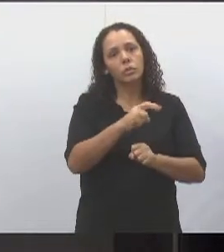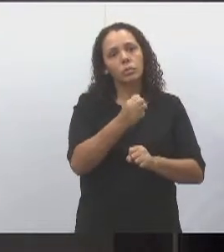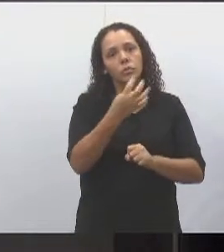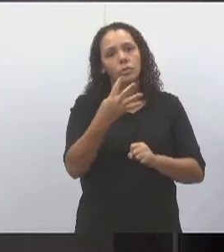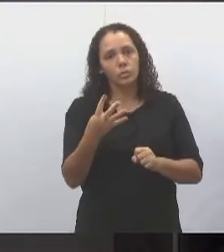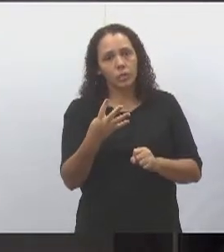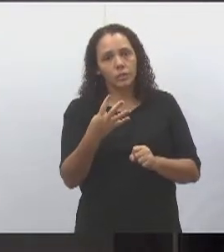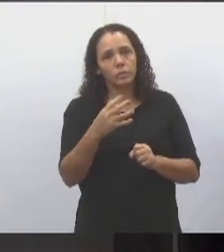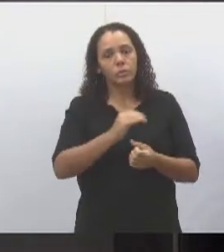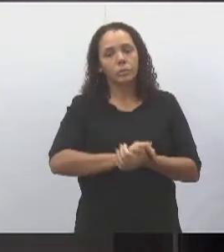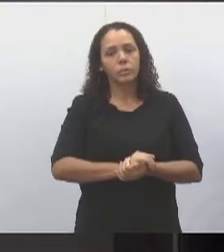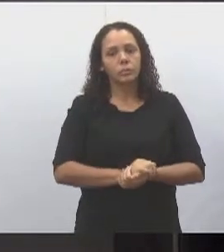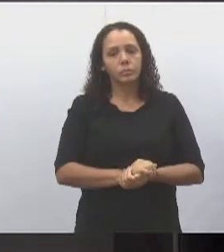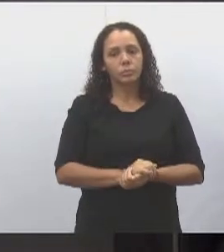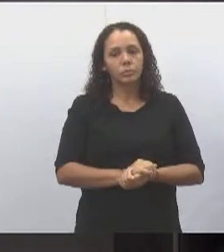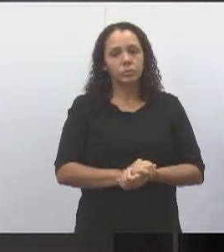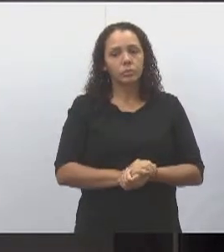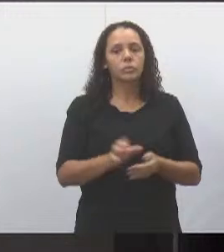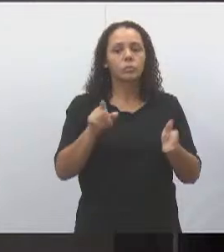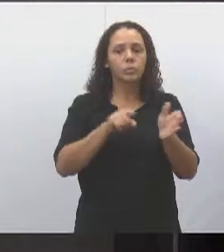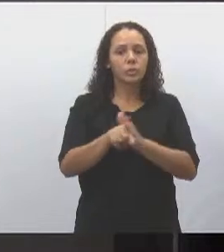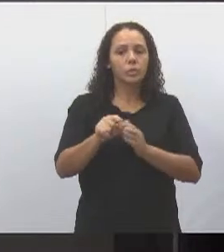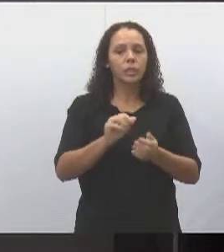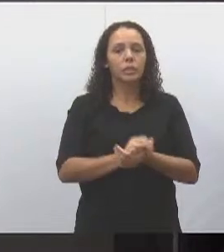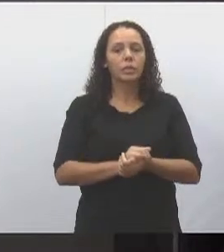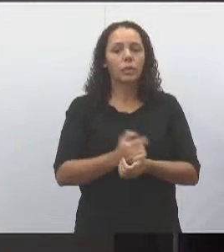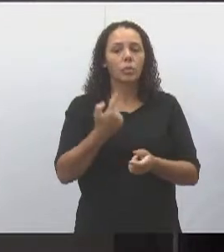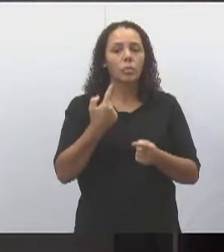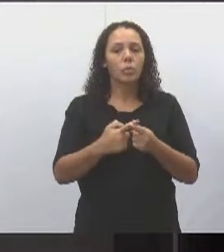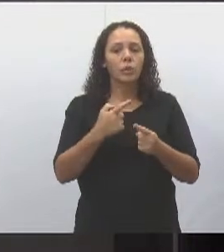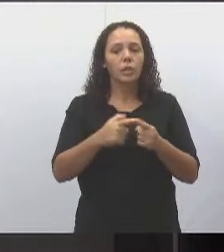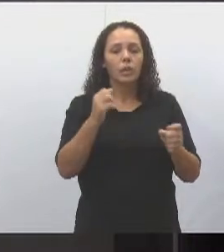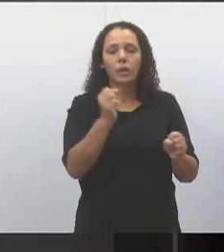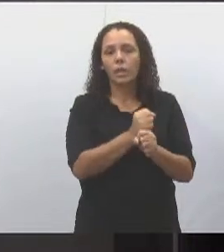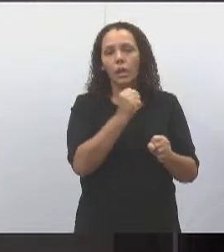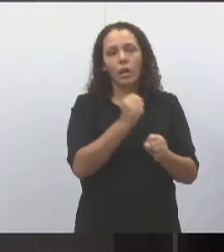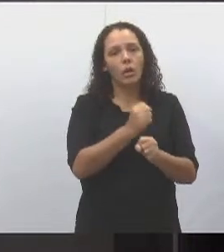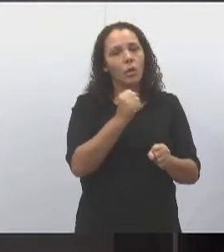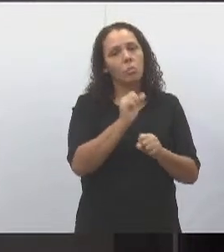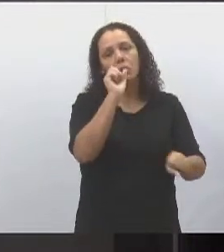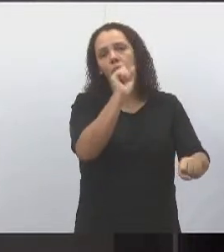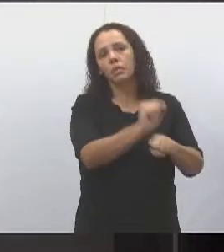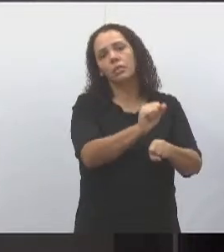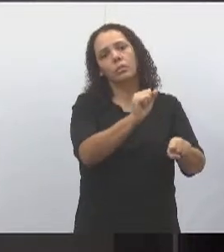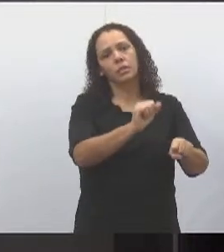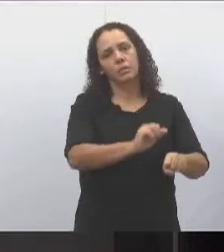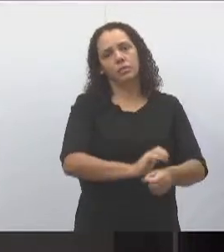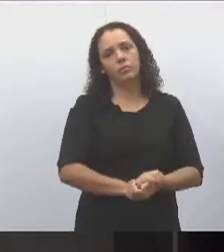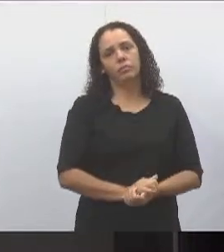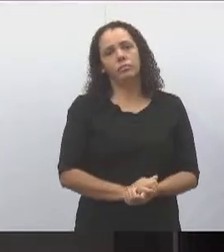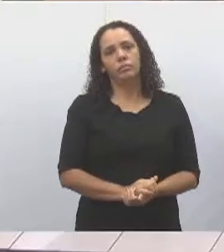2024. Eu volto a perguntar, por que a obra não está acontecendo lá?